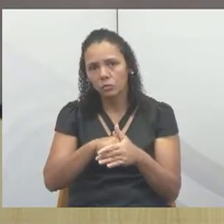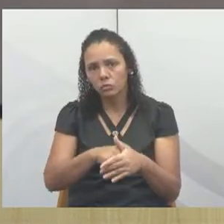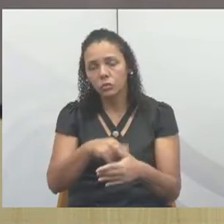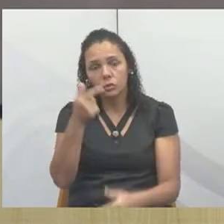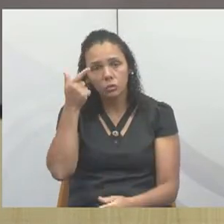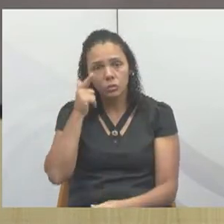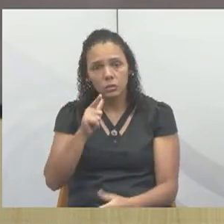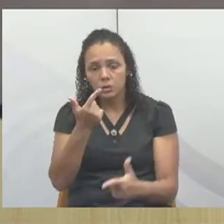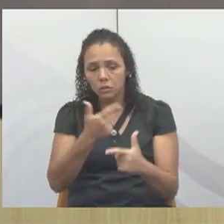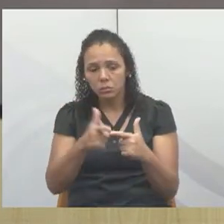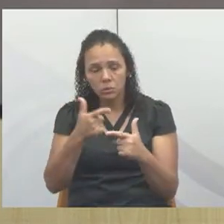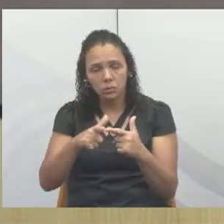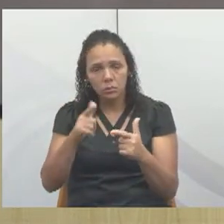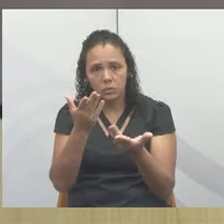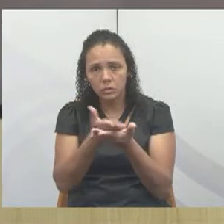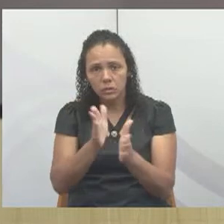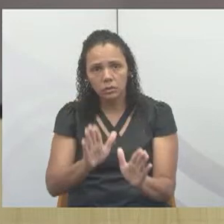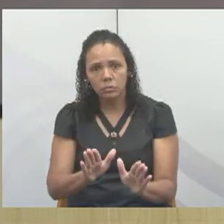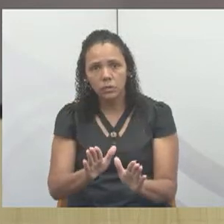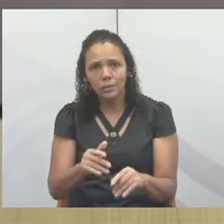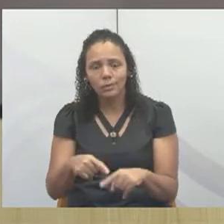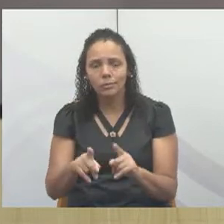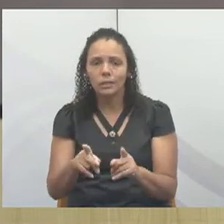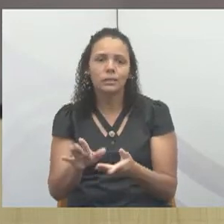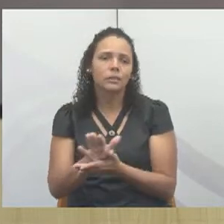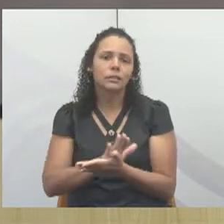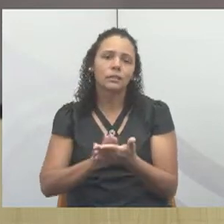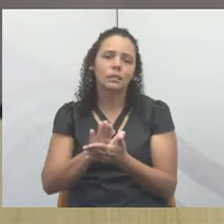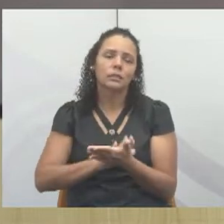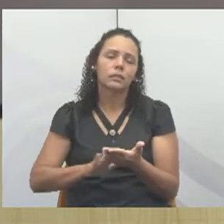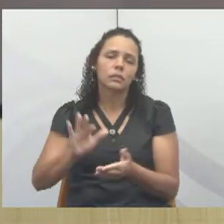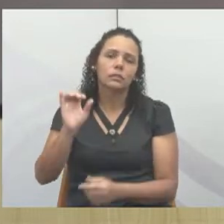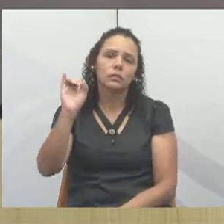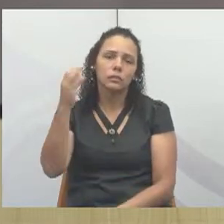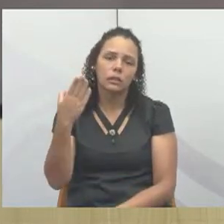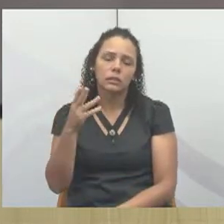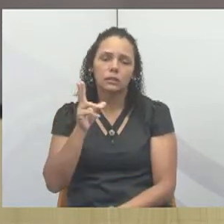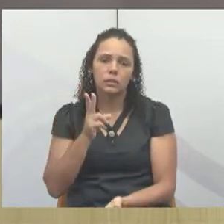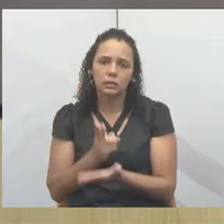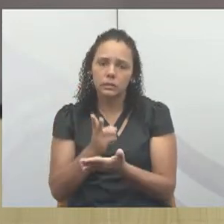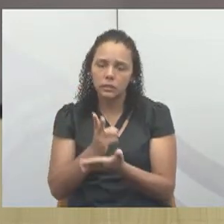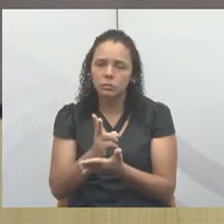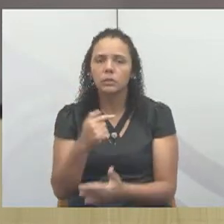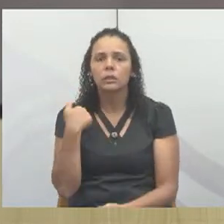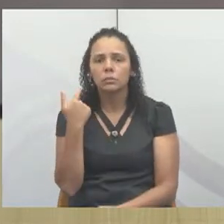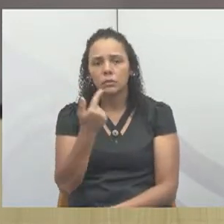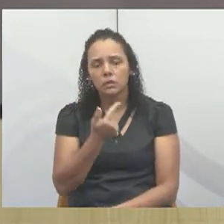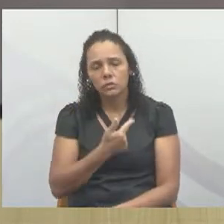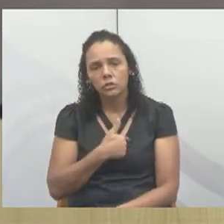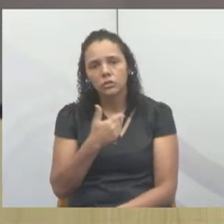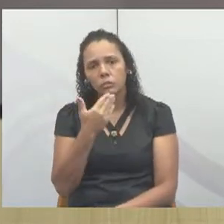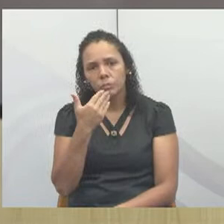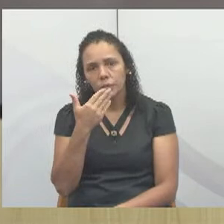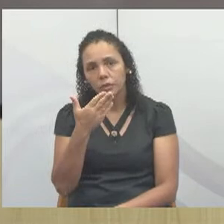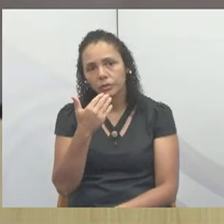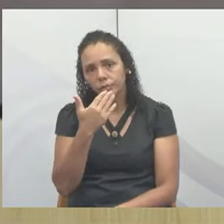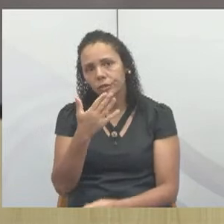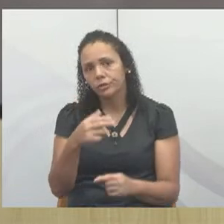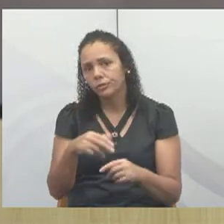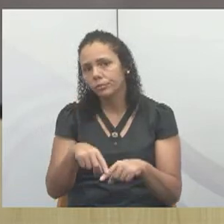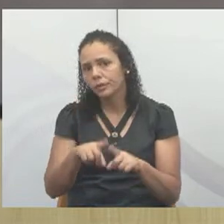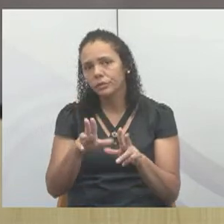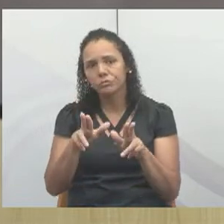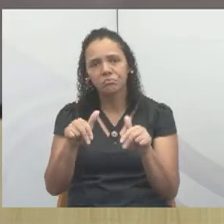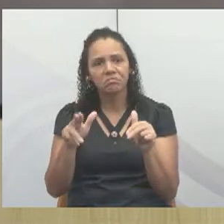do futebol. É o que não vem ocorrendo, e todas as lojas a gente fala sobre isso, e nunca